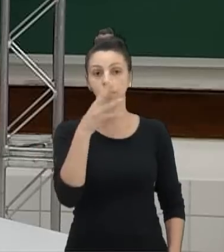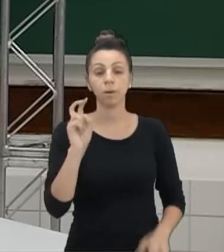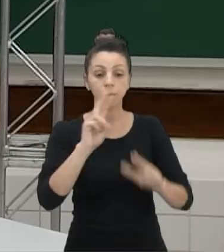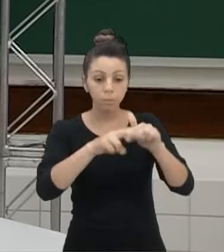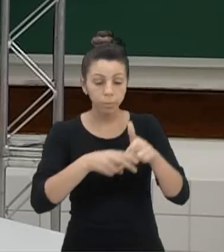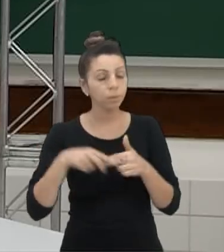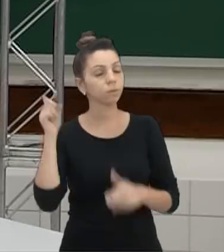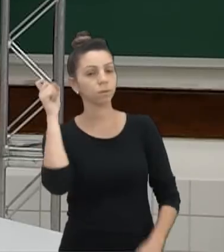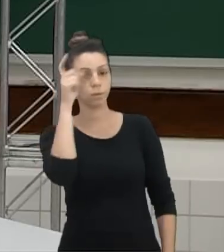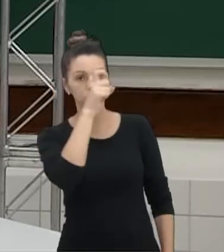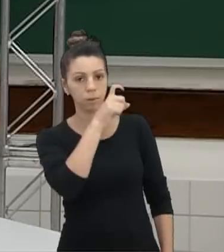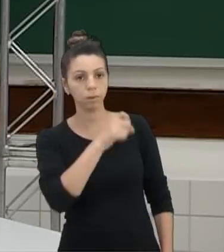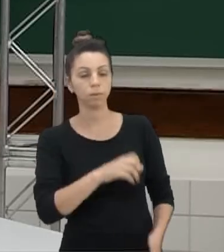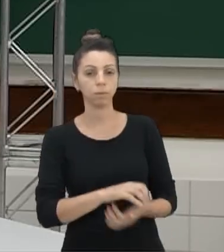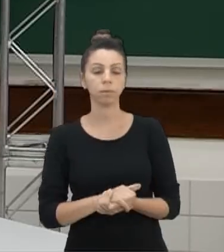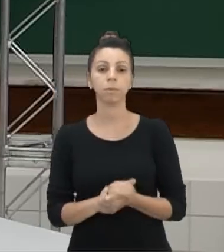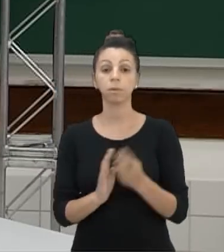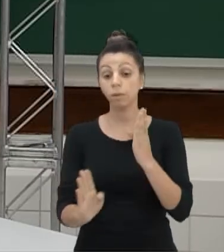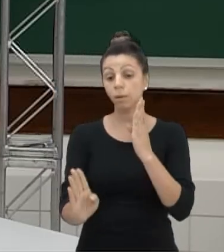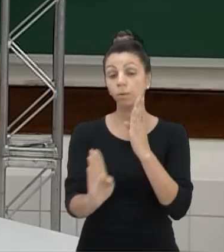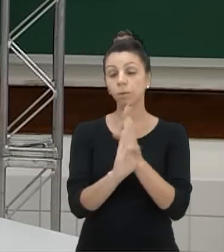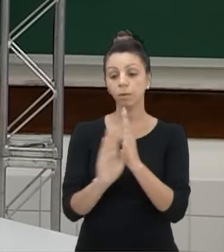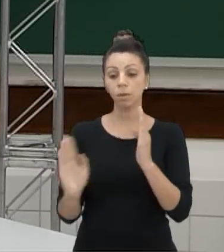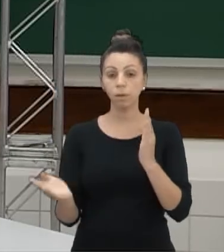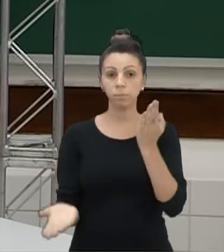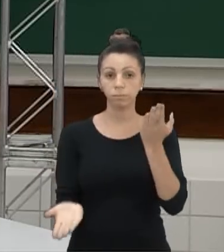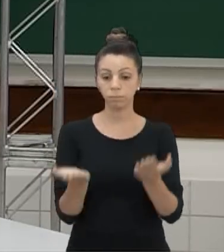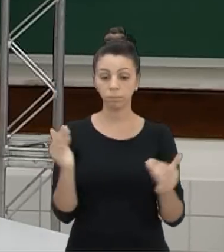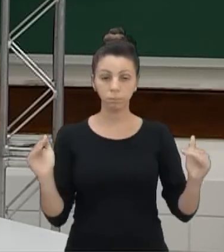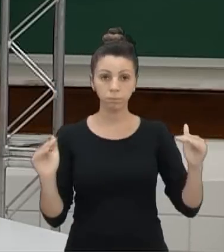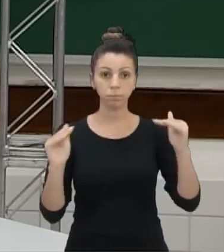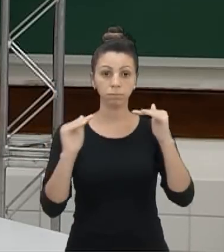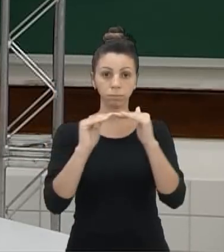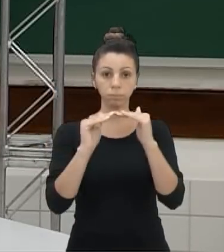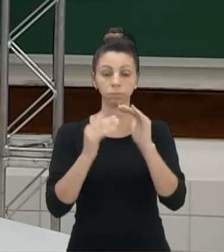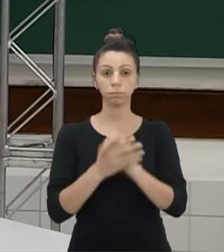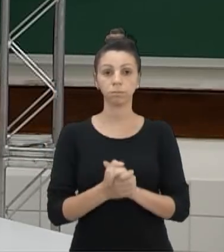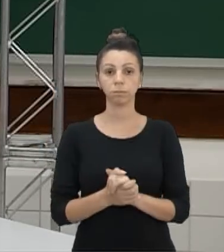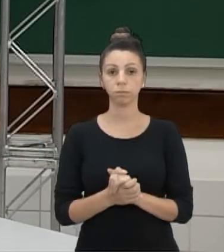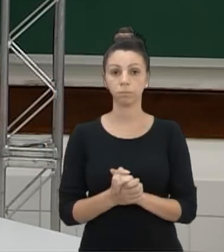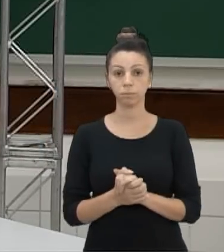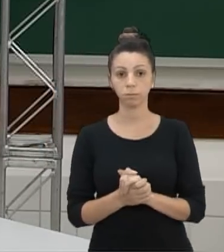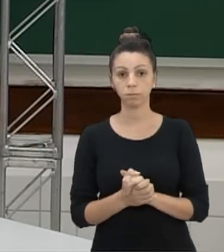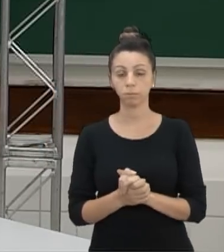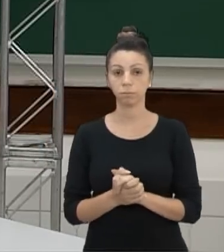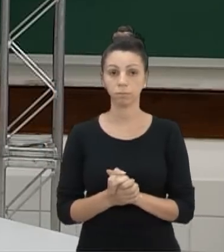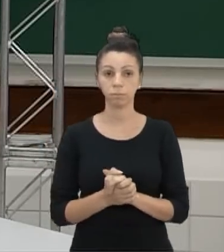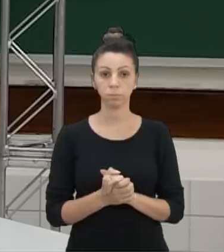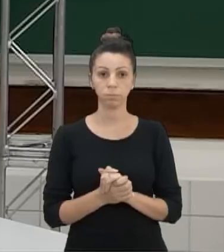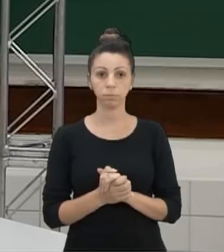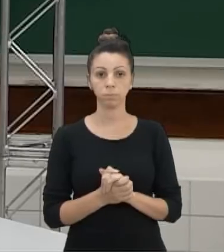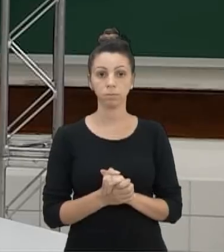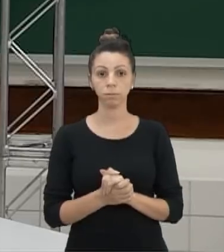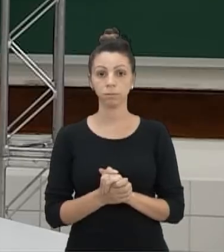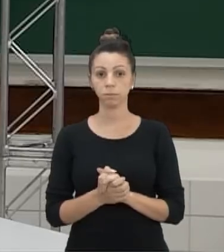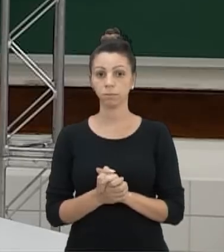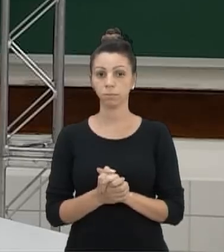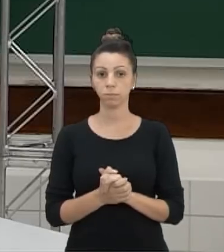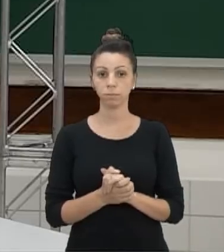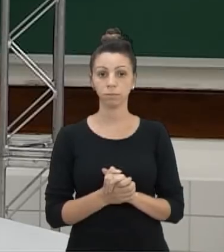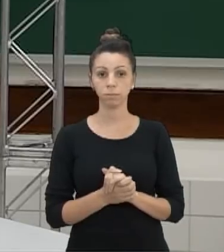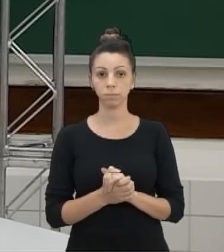essa dificuldade. A gente teve que encontrar uma proporção diferente para a tarefa, uma proporção diferente para a quarta. E,